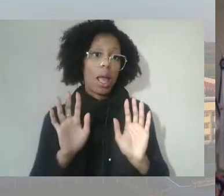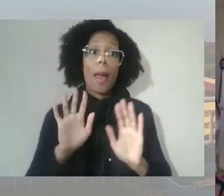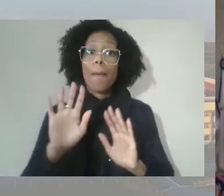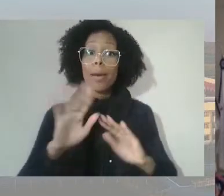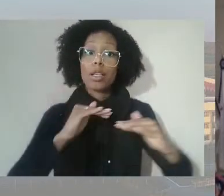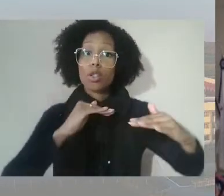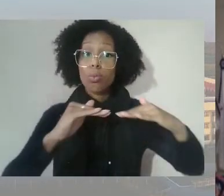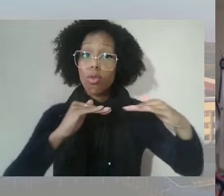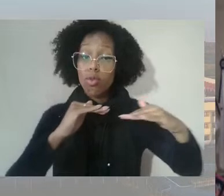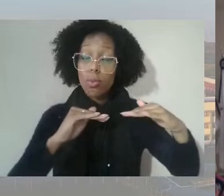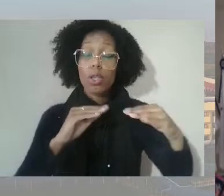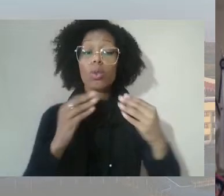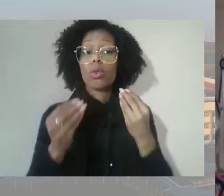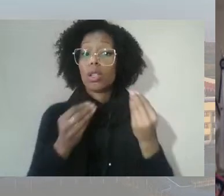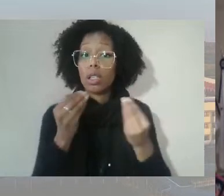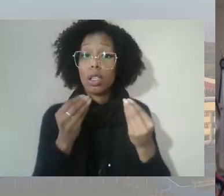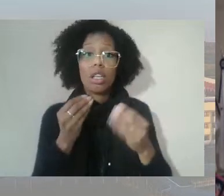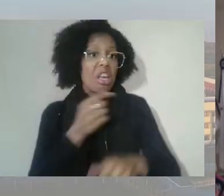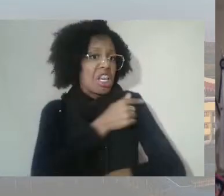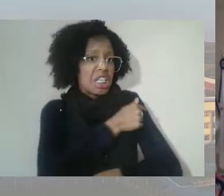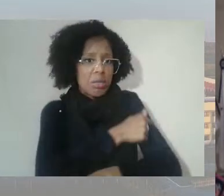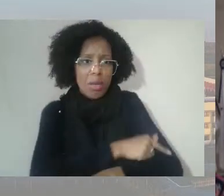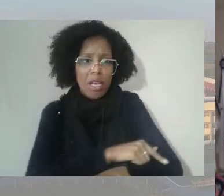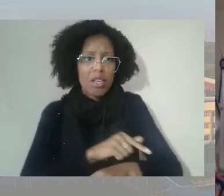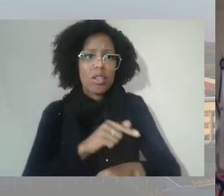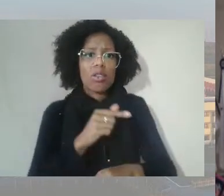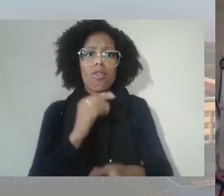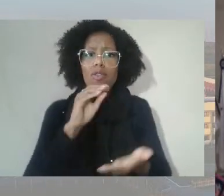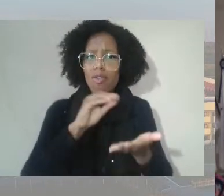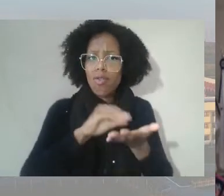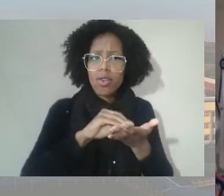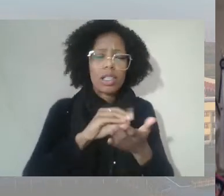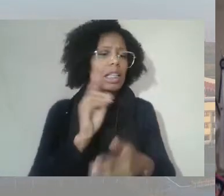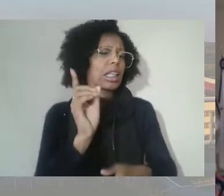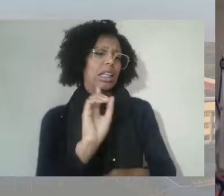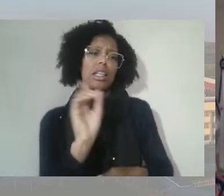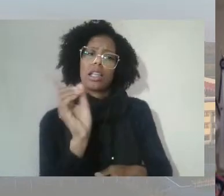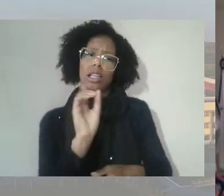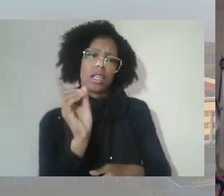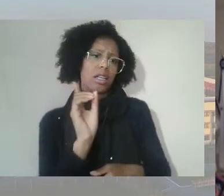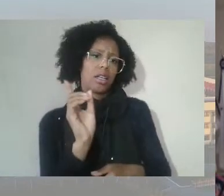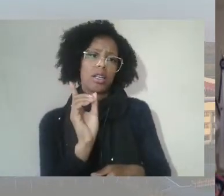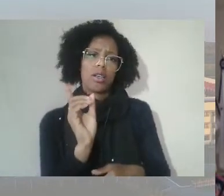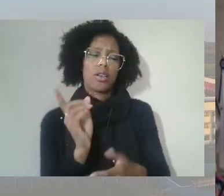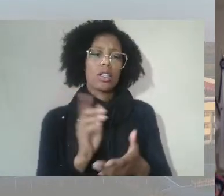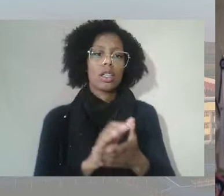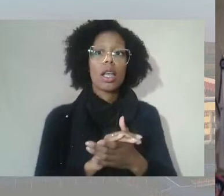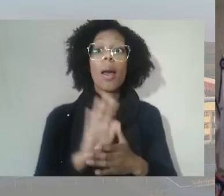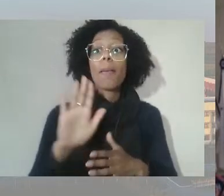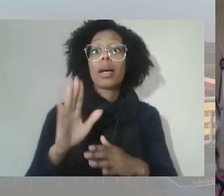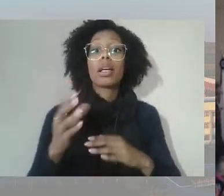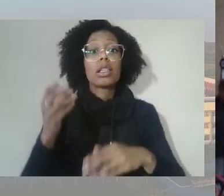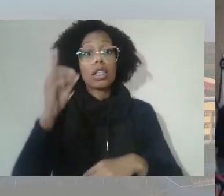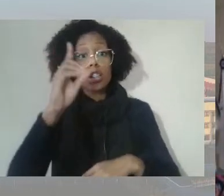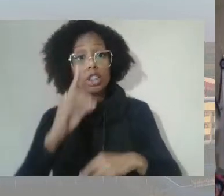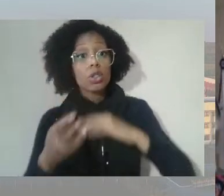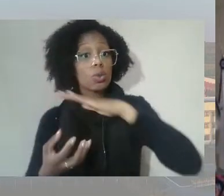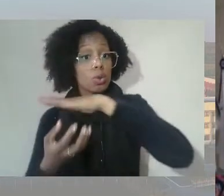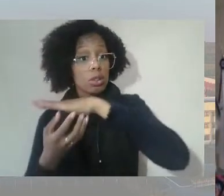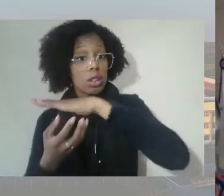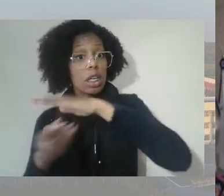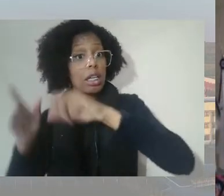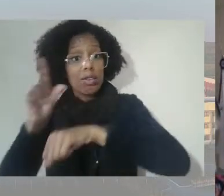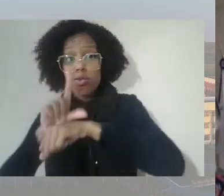foi legítimo, não foi desrespeitoso, não foi hostil, e a direção de campus de Livramento desconhecia qualquer